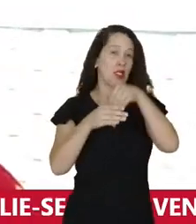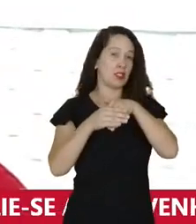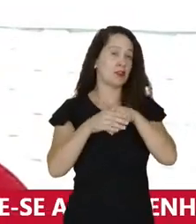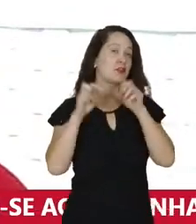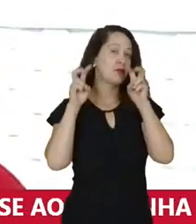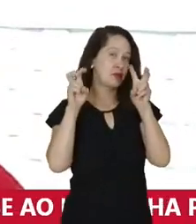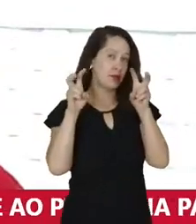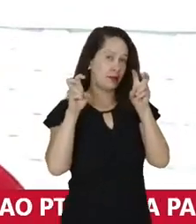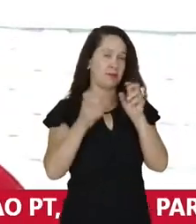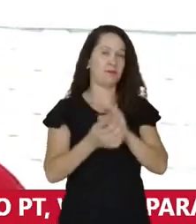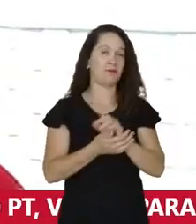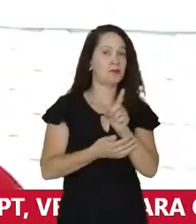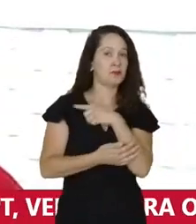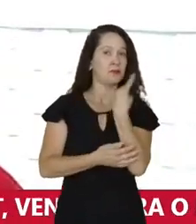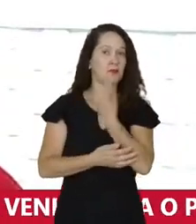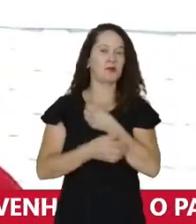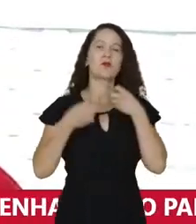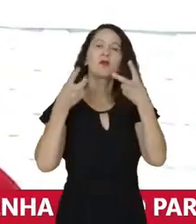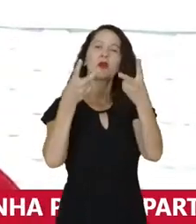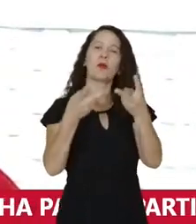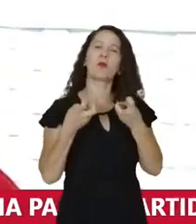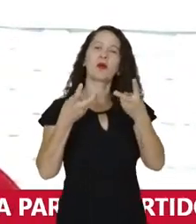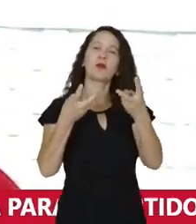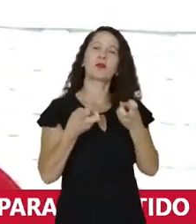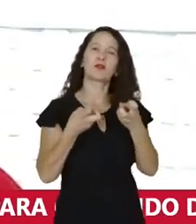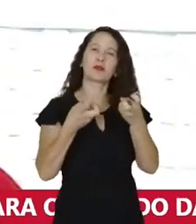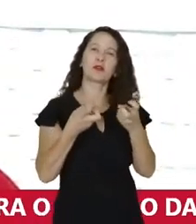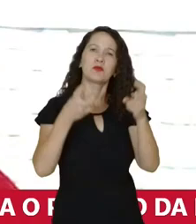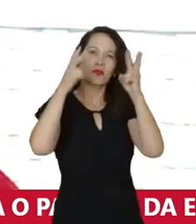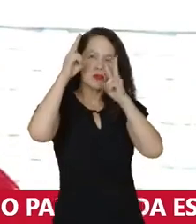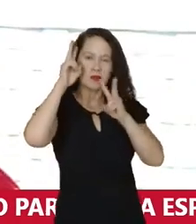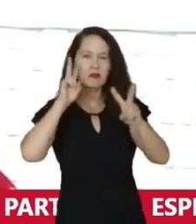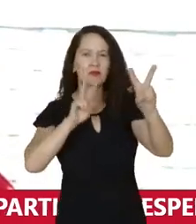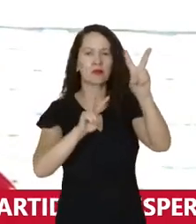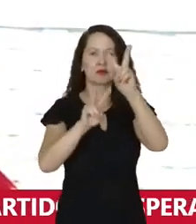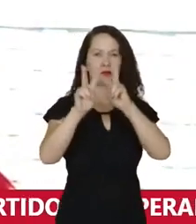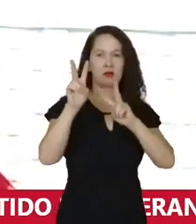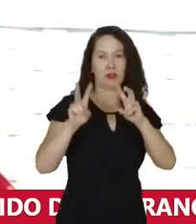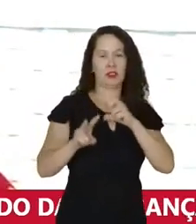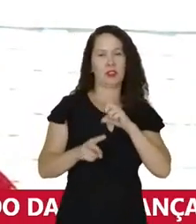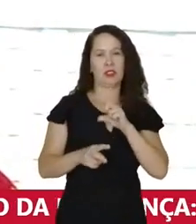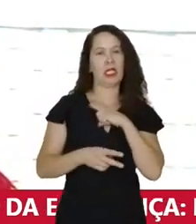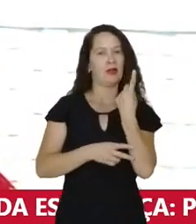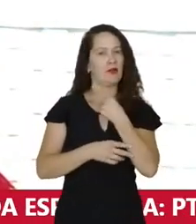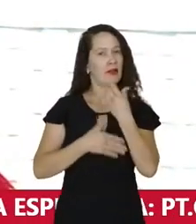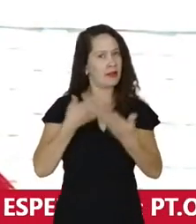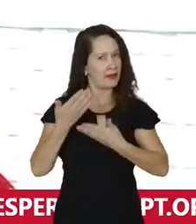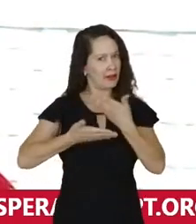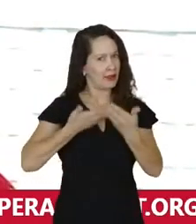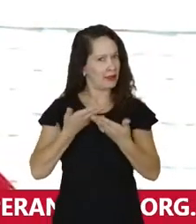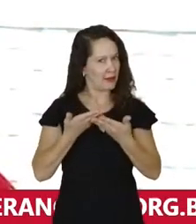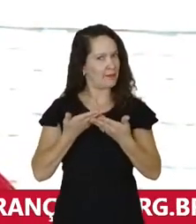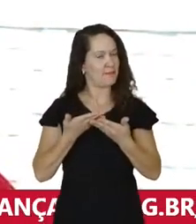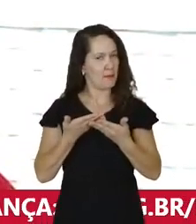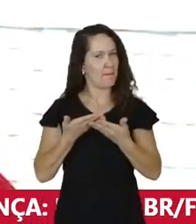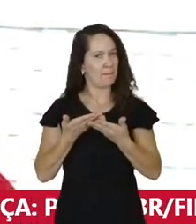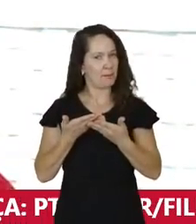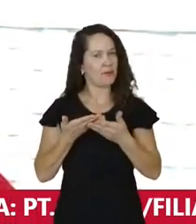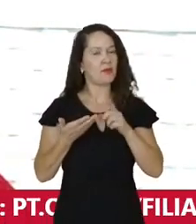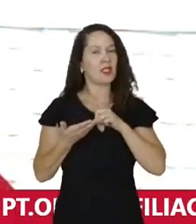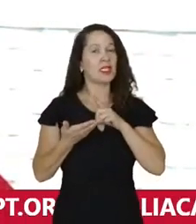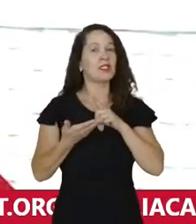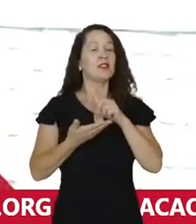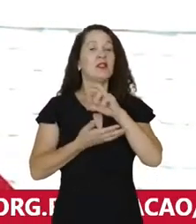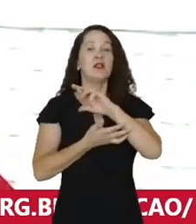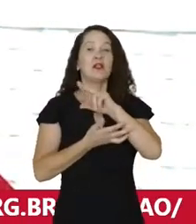questão. Nós percebemos que a visibilidade e os temas que nós temos tratado de representatividade, eles